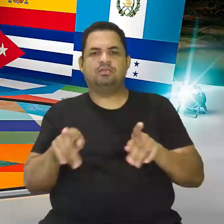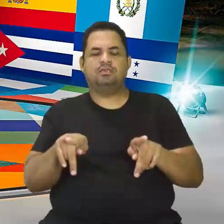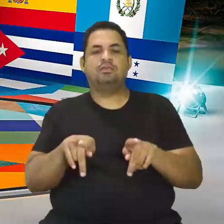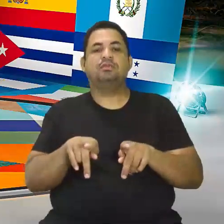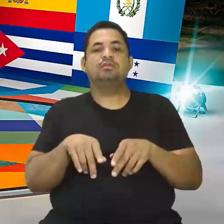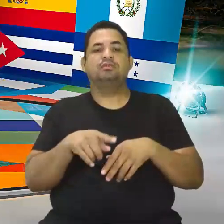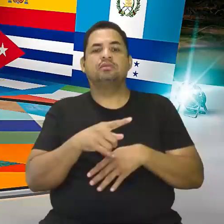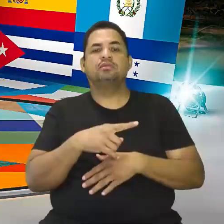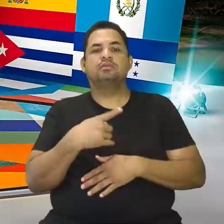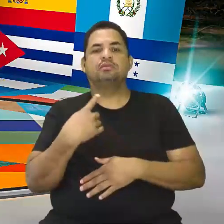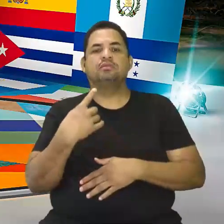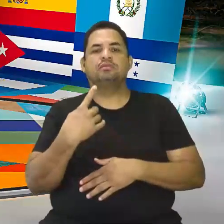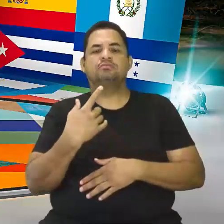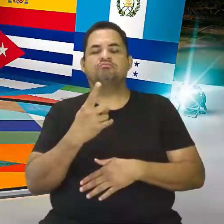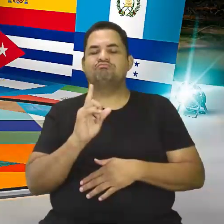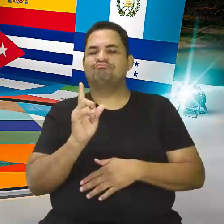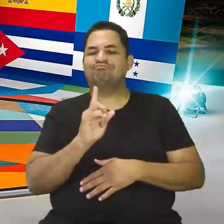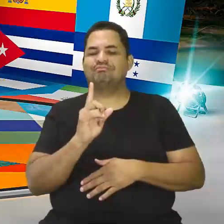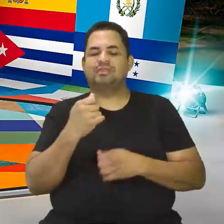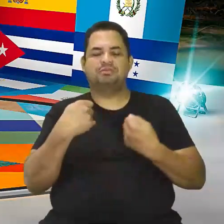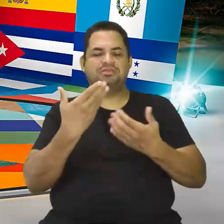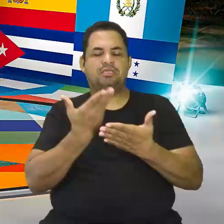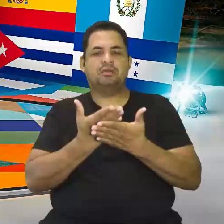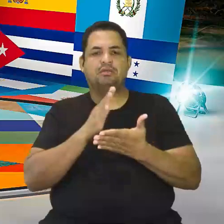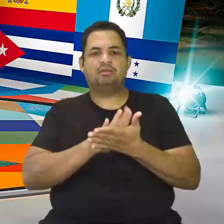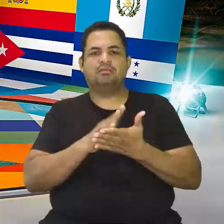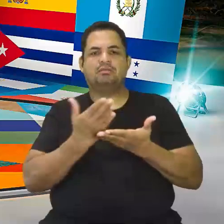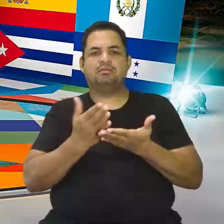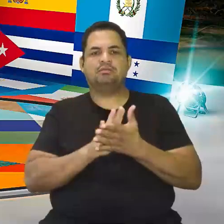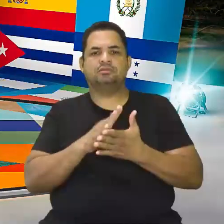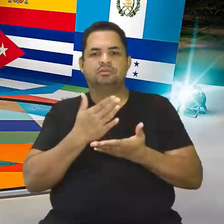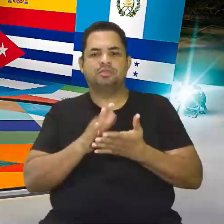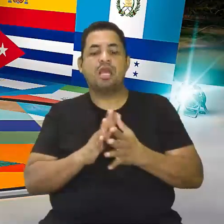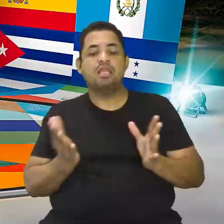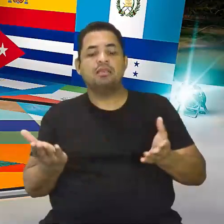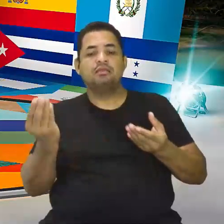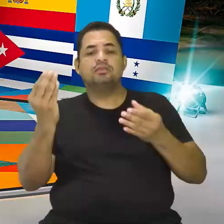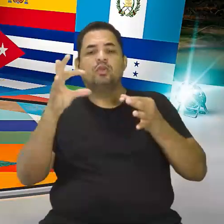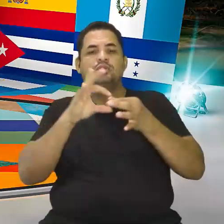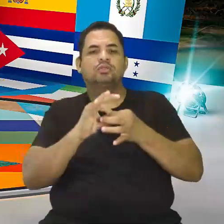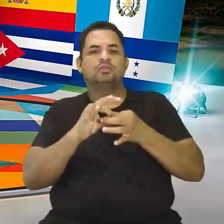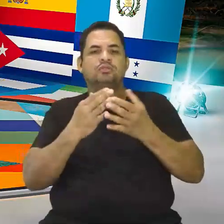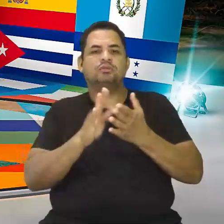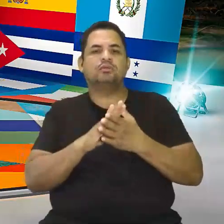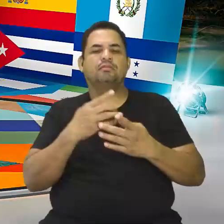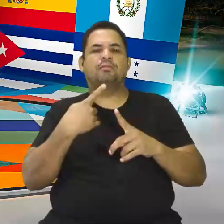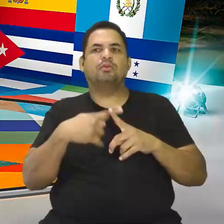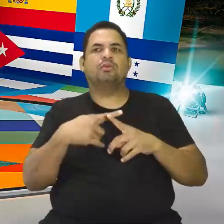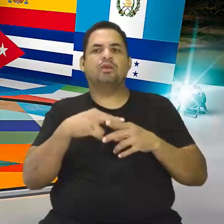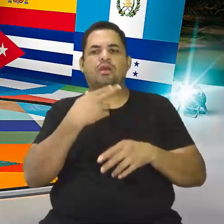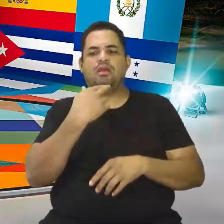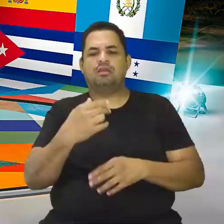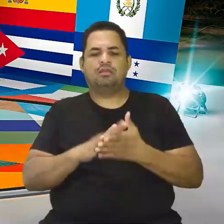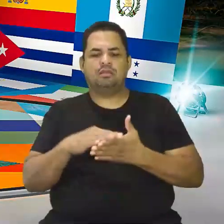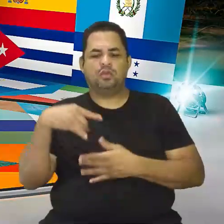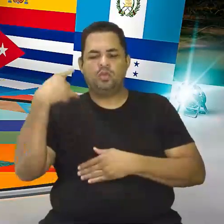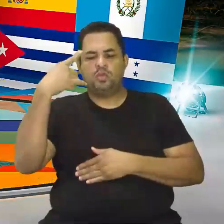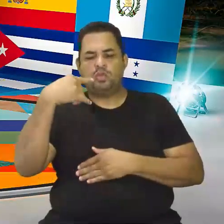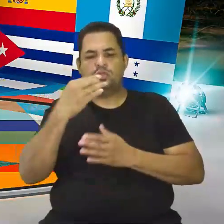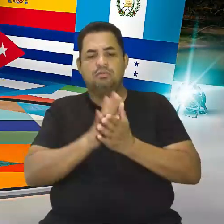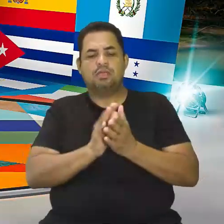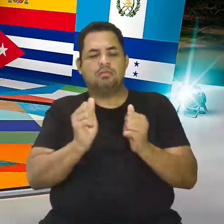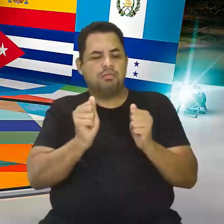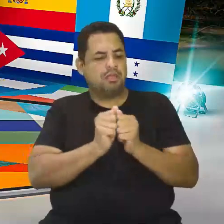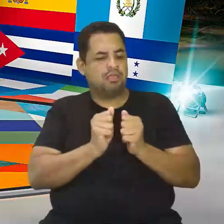que não tem que traduzir, tem que contextualizar, que a língua espanhola ela é muito próxima da